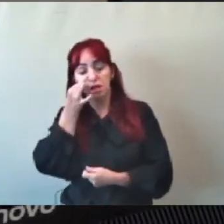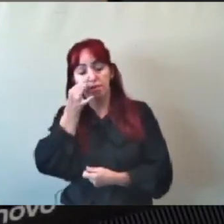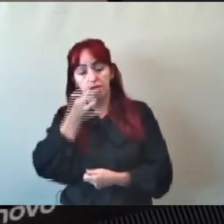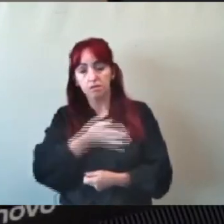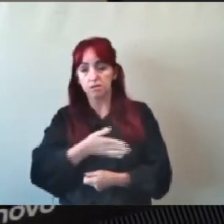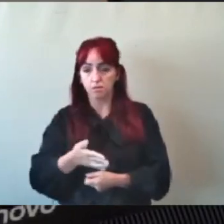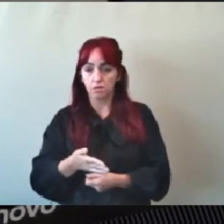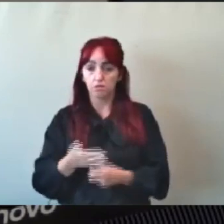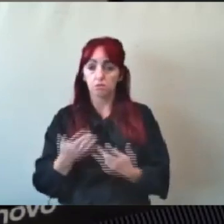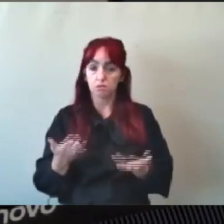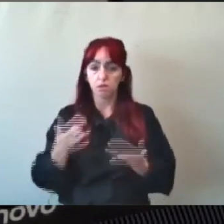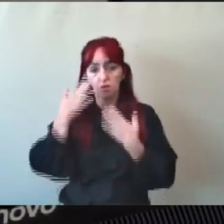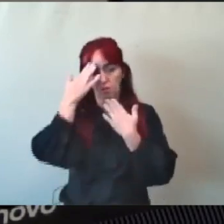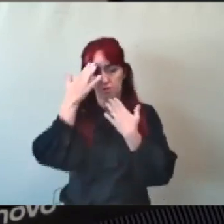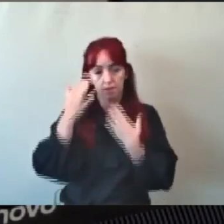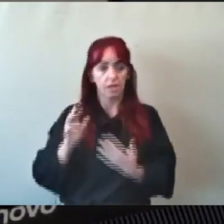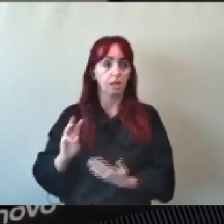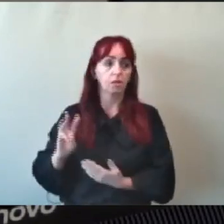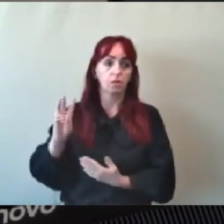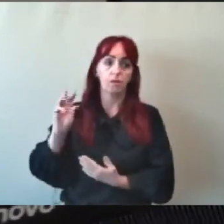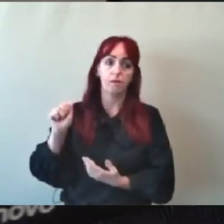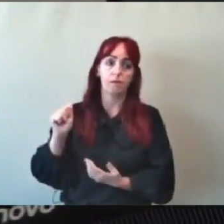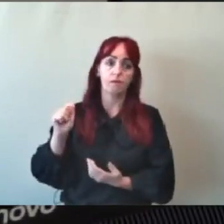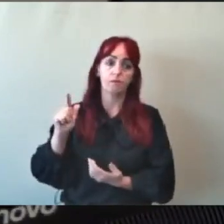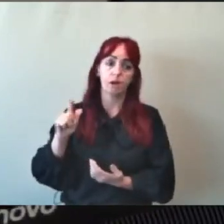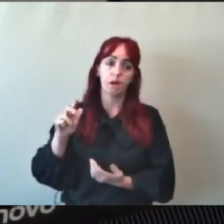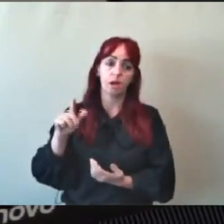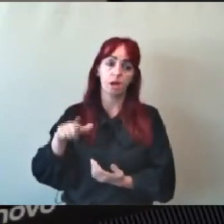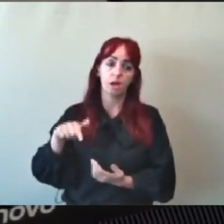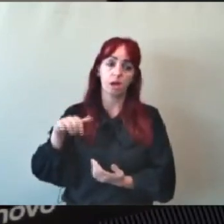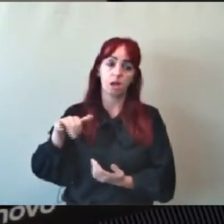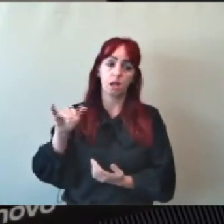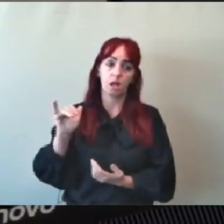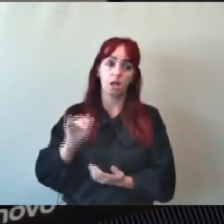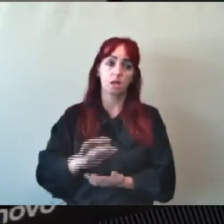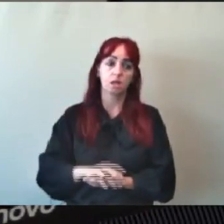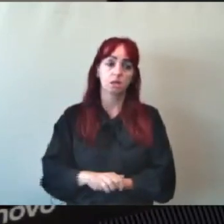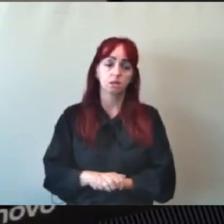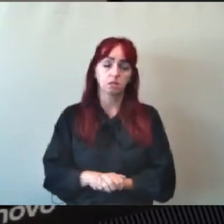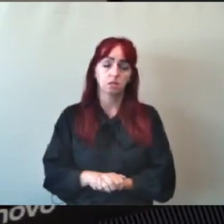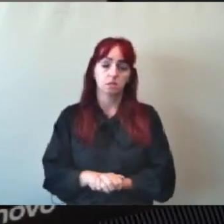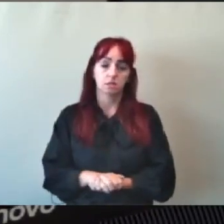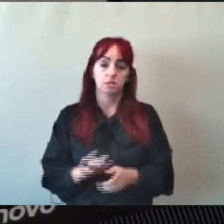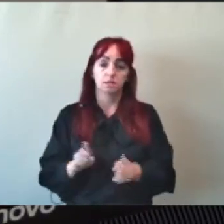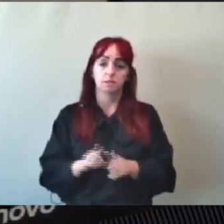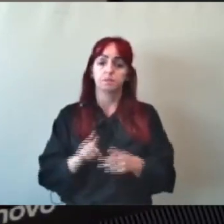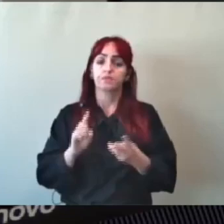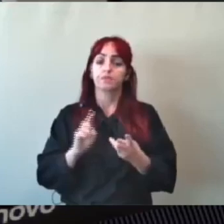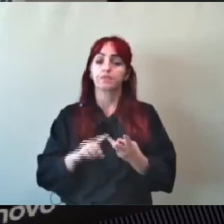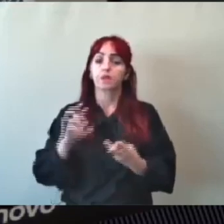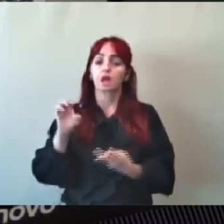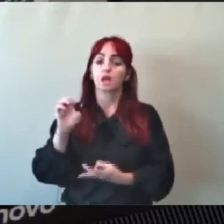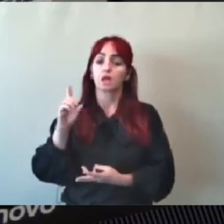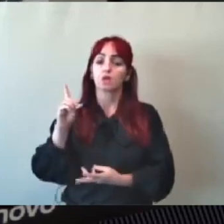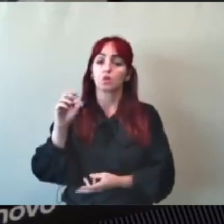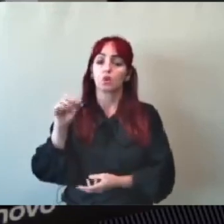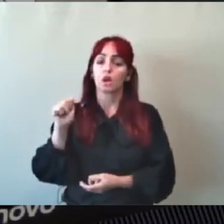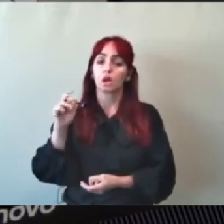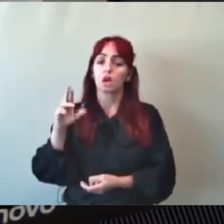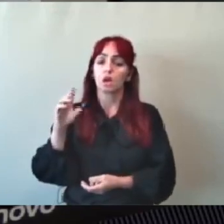Obrigado, Varley. Eduardo Santana Alves. Por favor, Eduardo. Boa tarde. Logista.